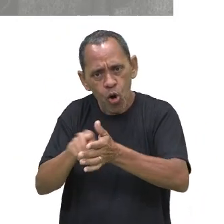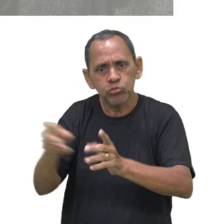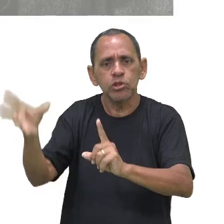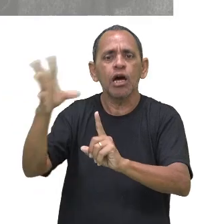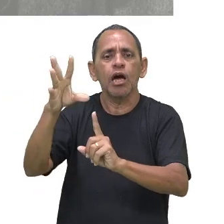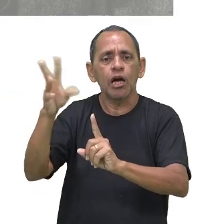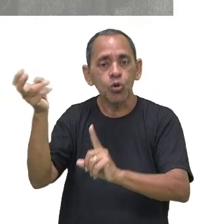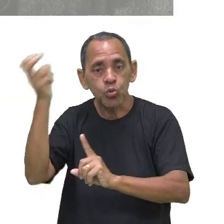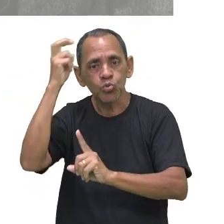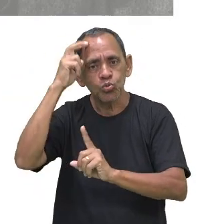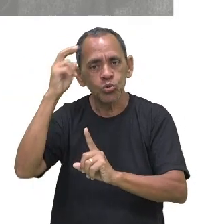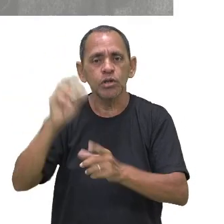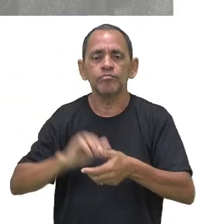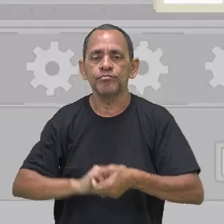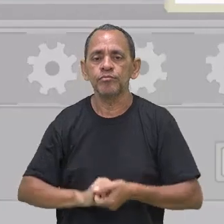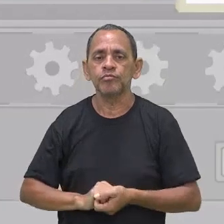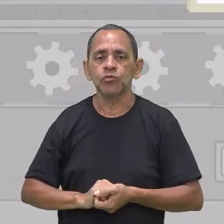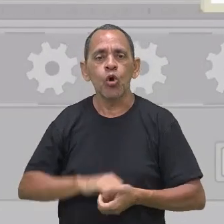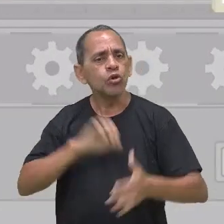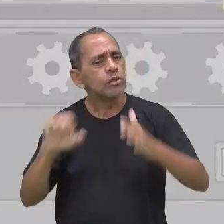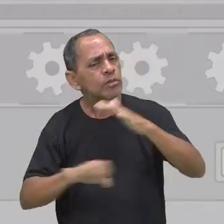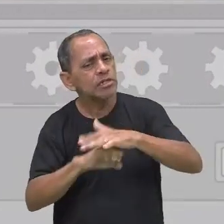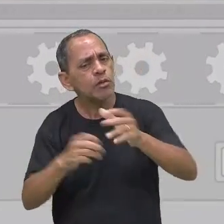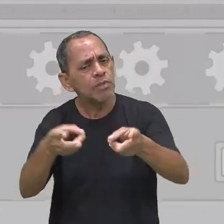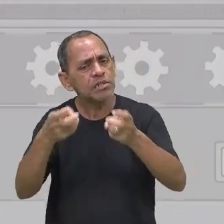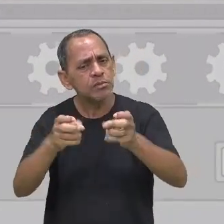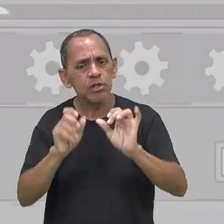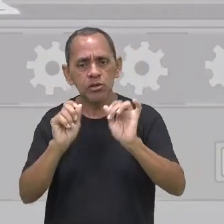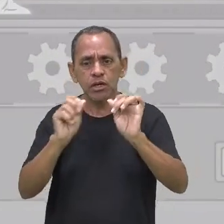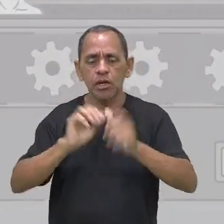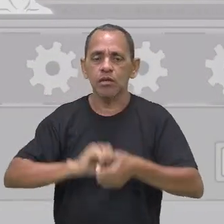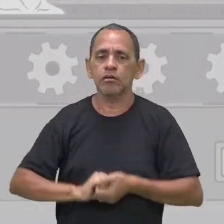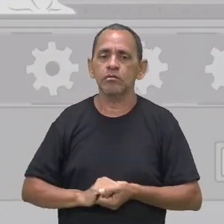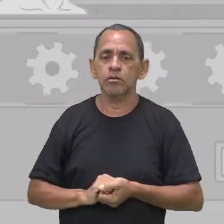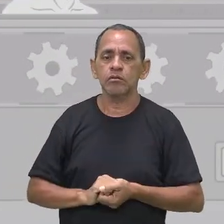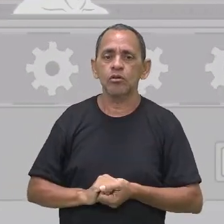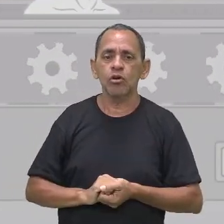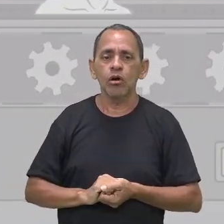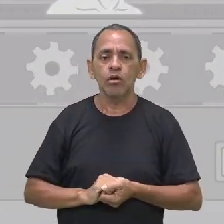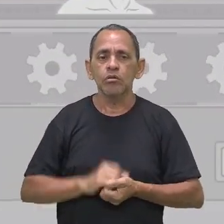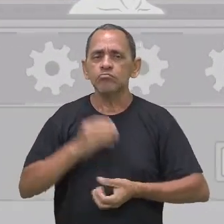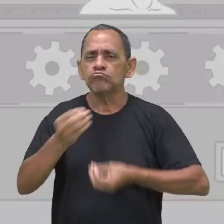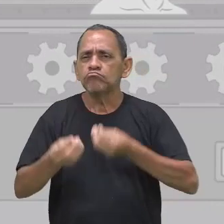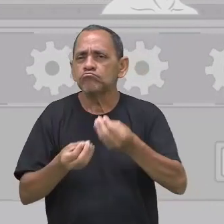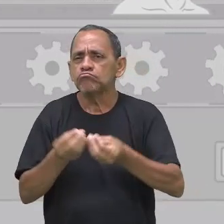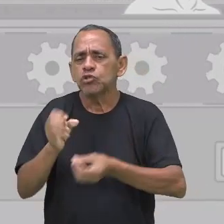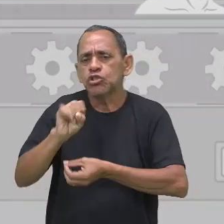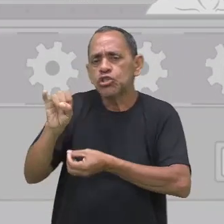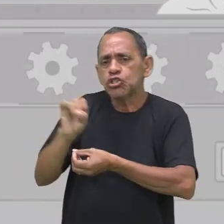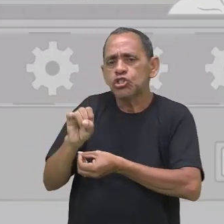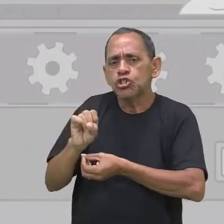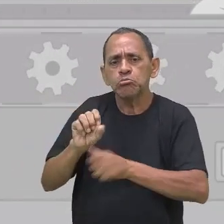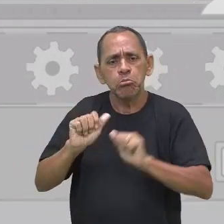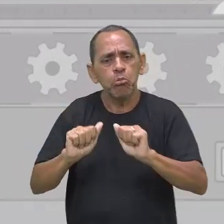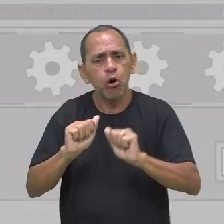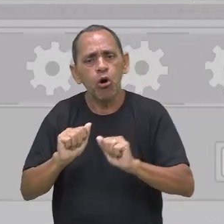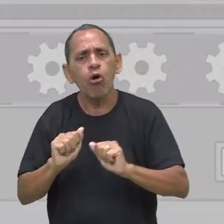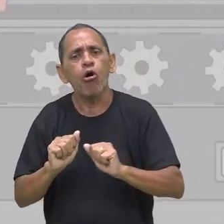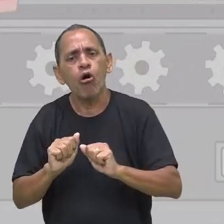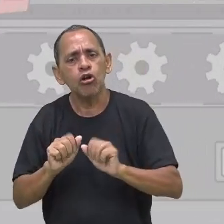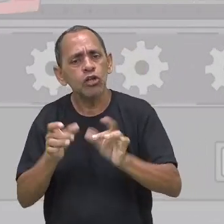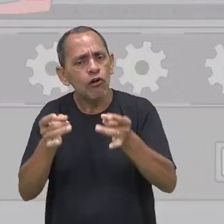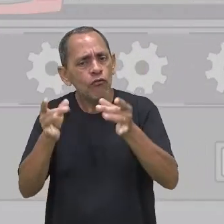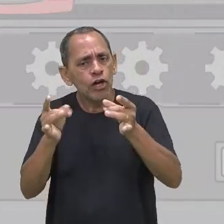empresários perceberam que, assim como você pode vender feijão, arroz,